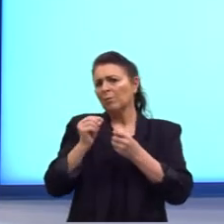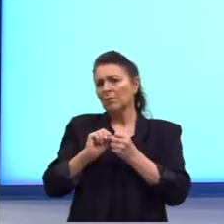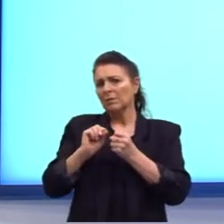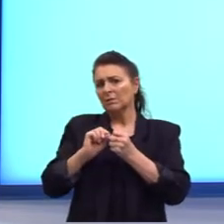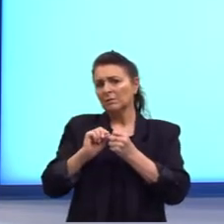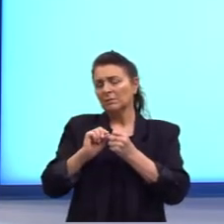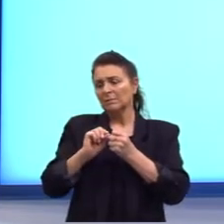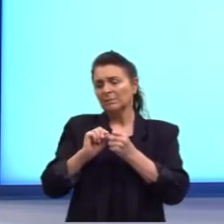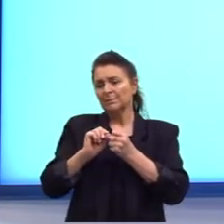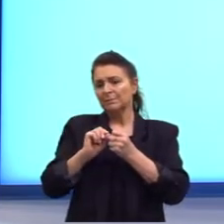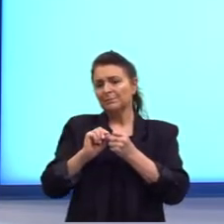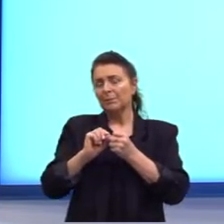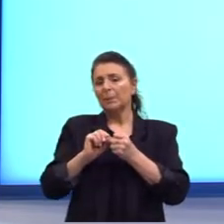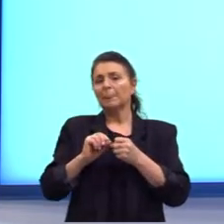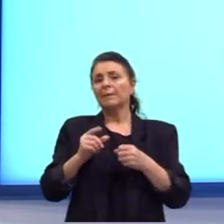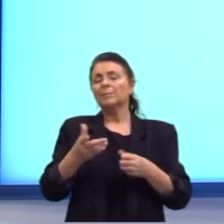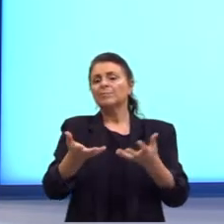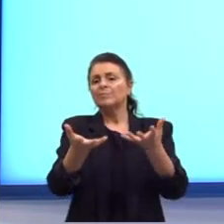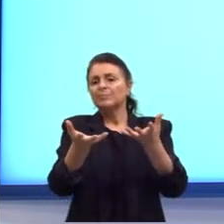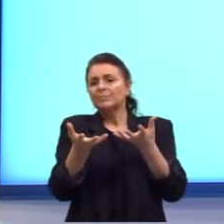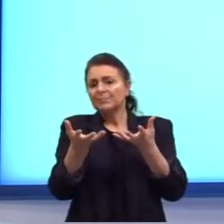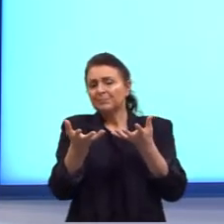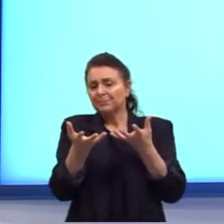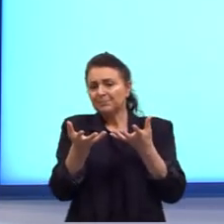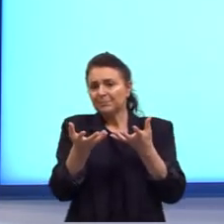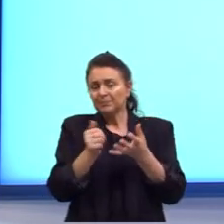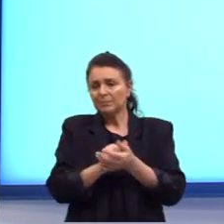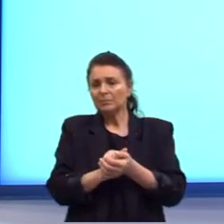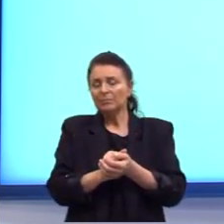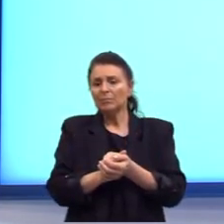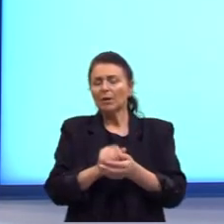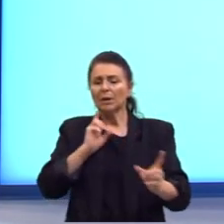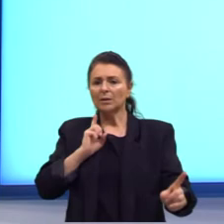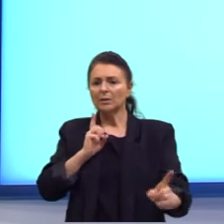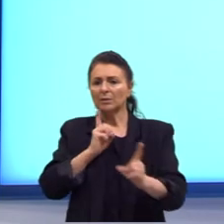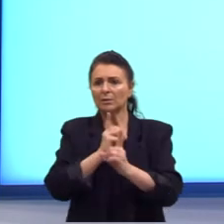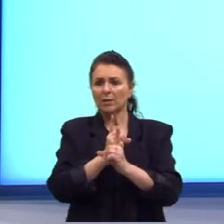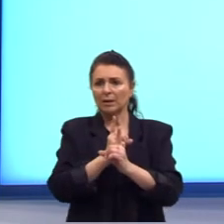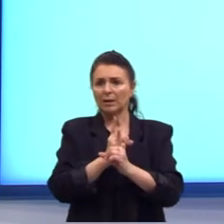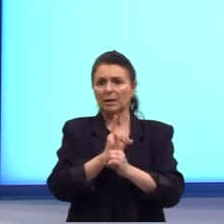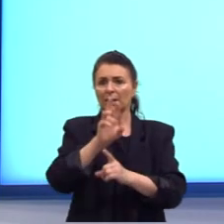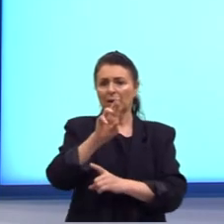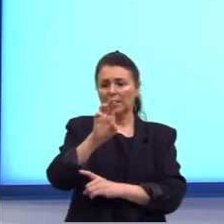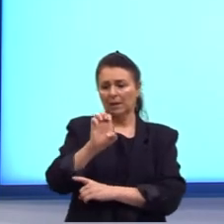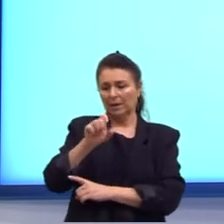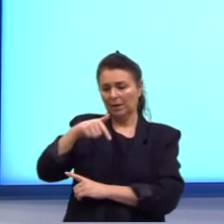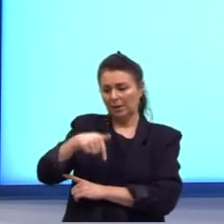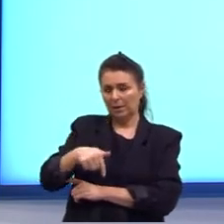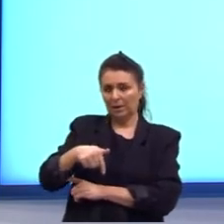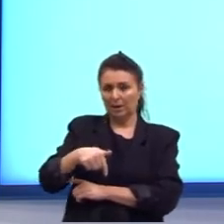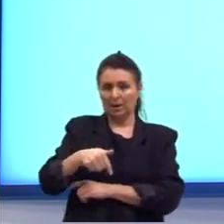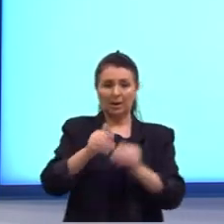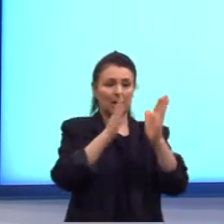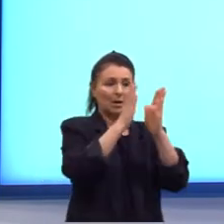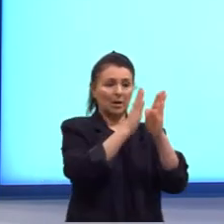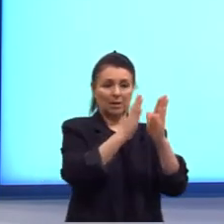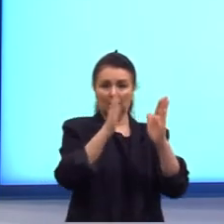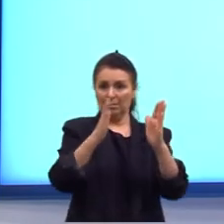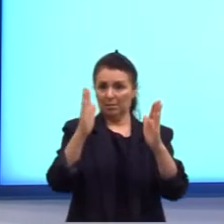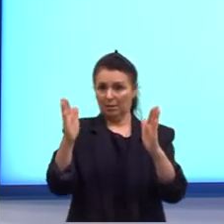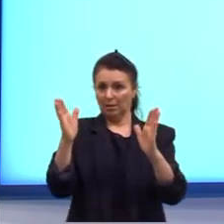faço e quando eu quero então descobriu o r que quando ele tá em série eu